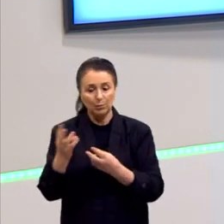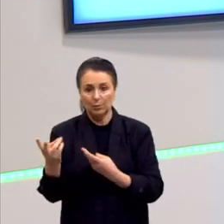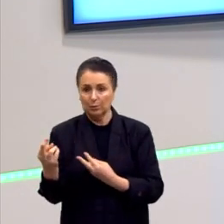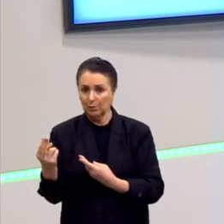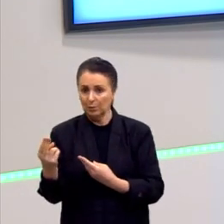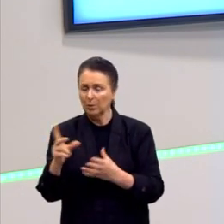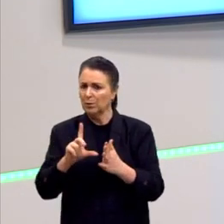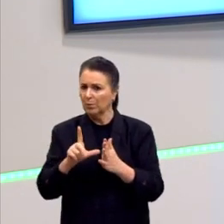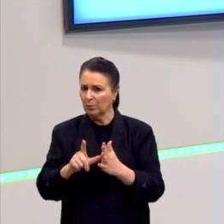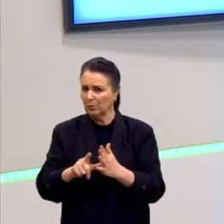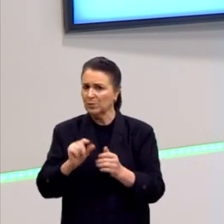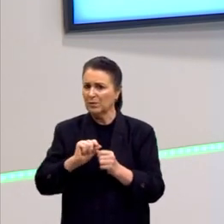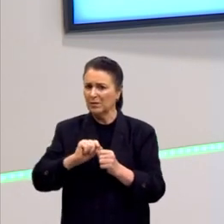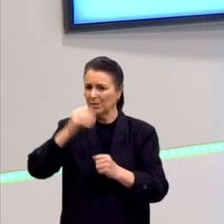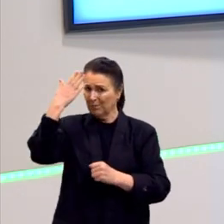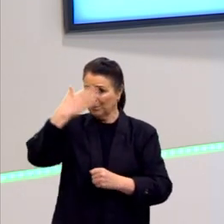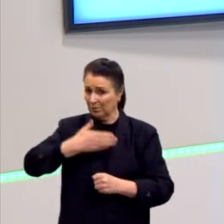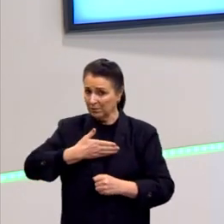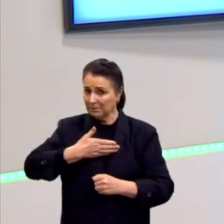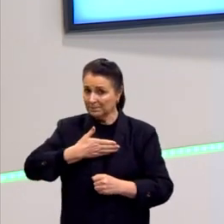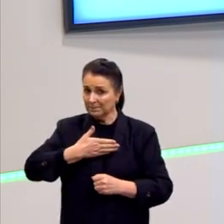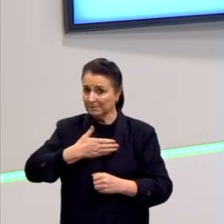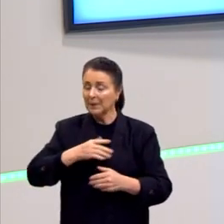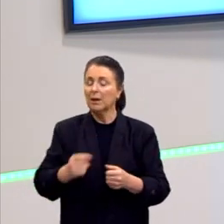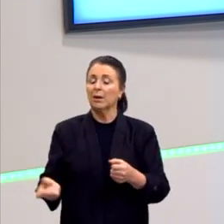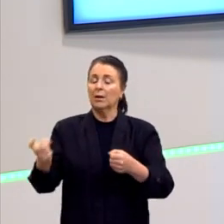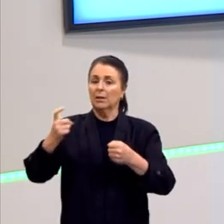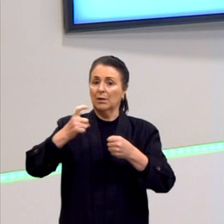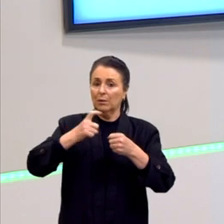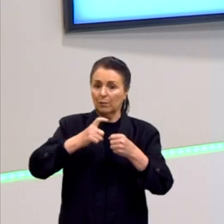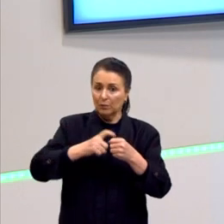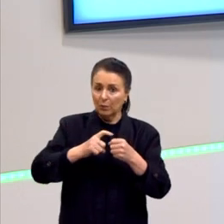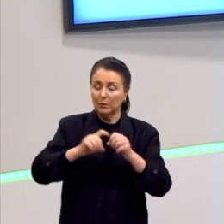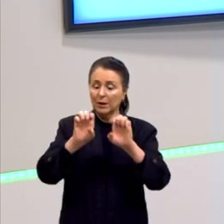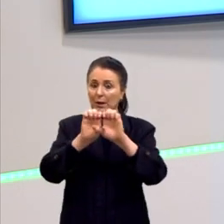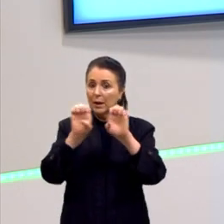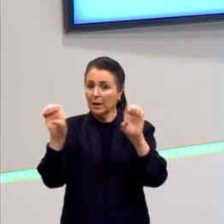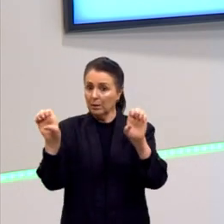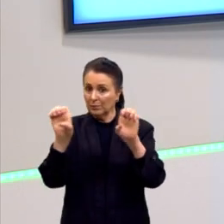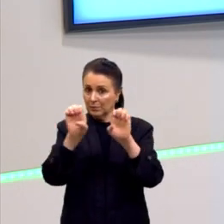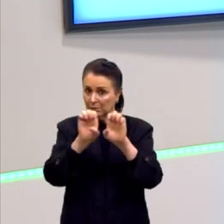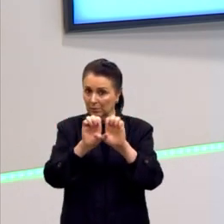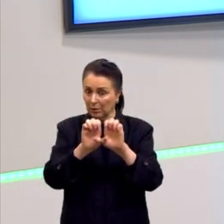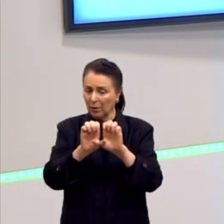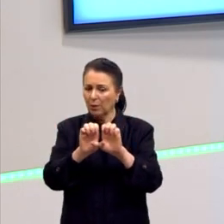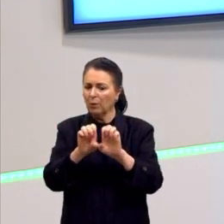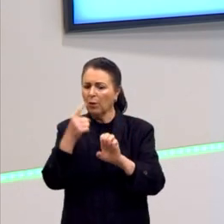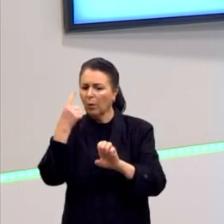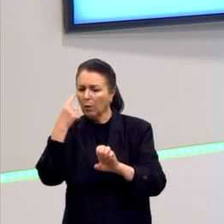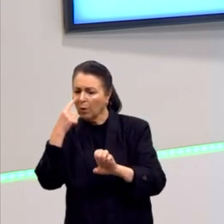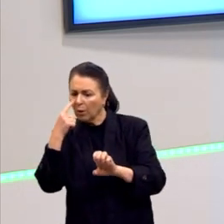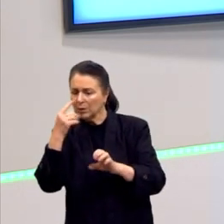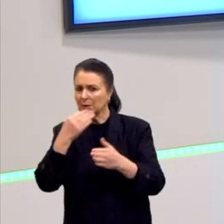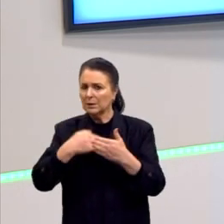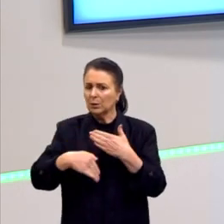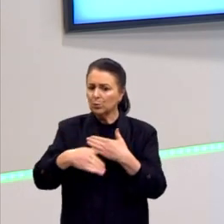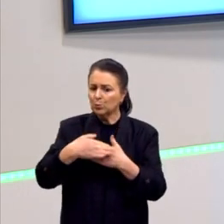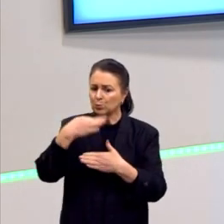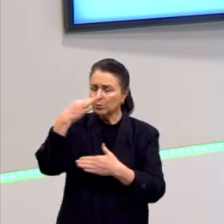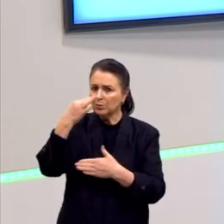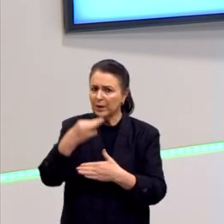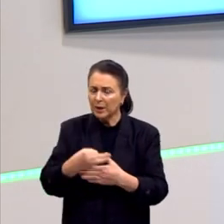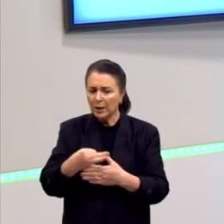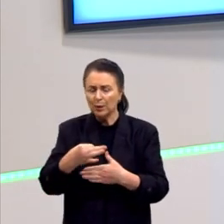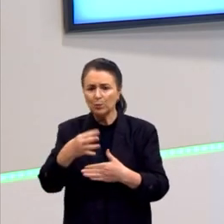depois de verificar ali certinho então volta ali na tua equação E você resolveu tudo certinho se não esqueceu